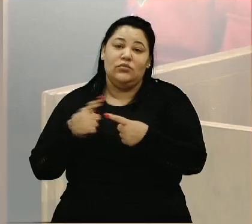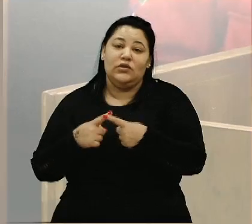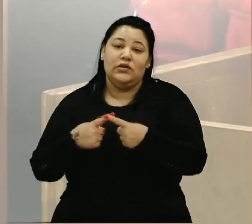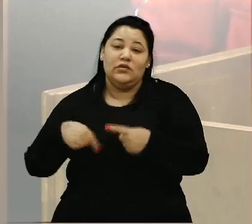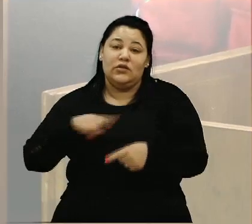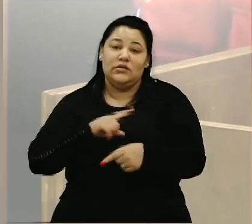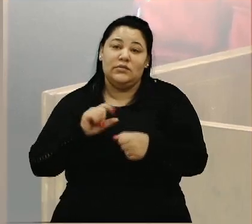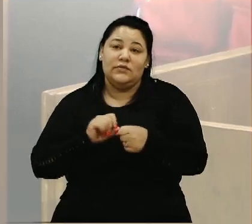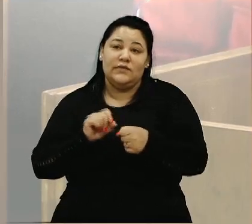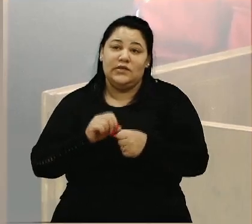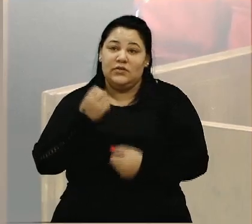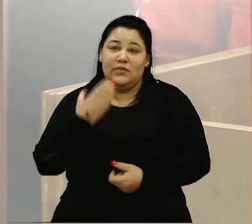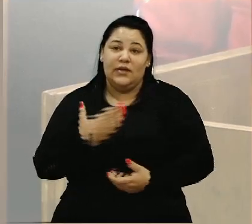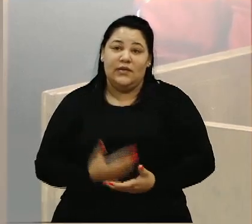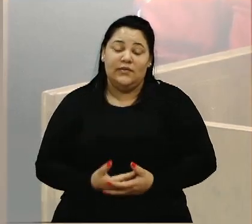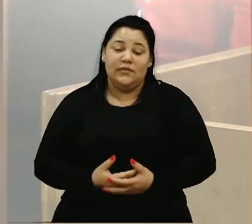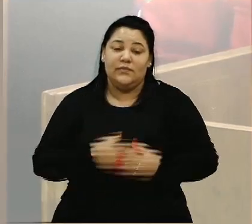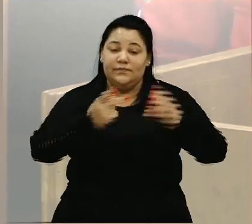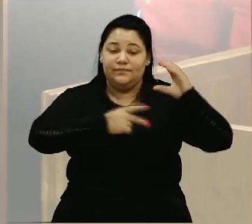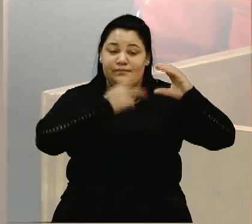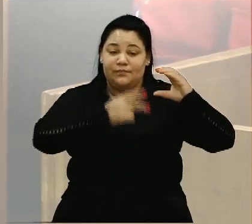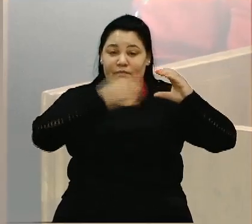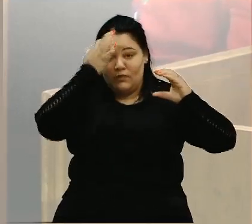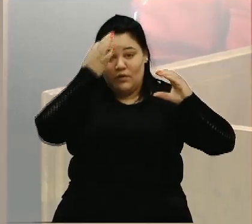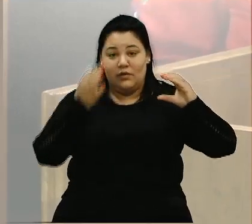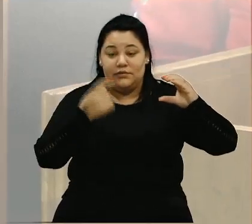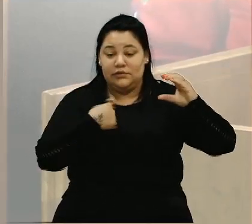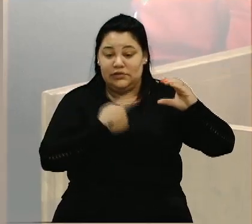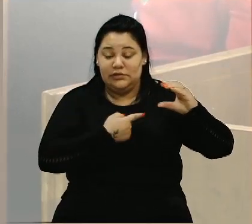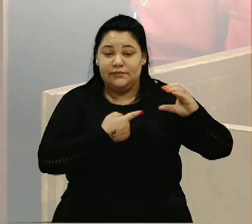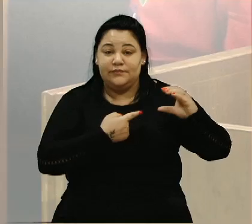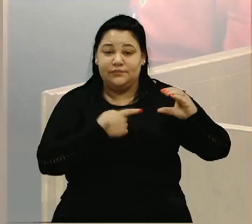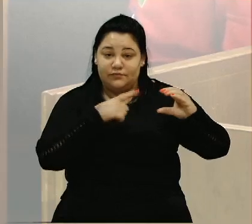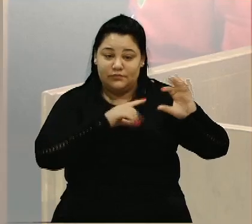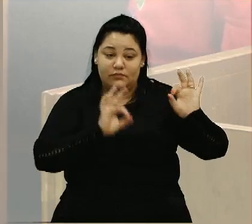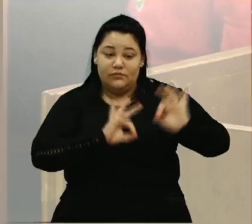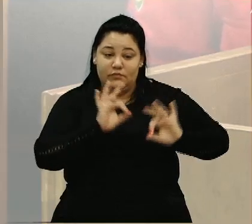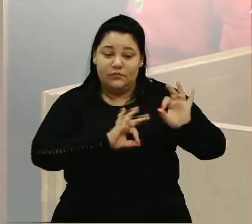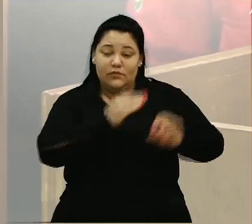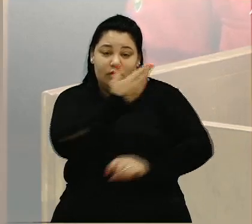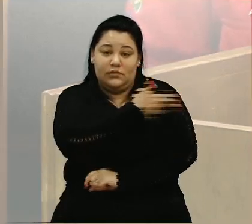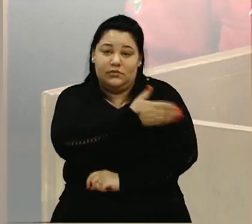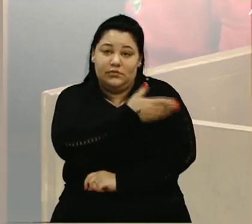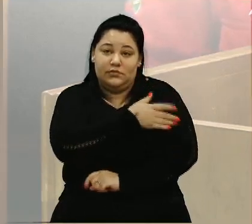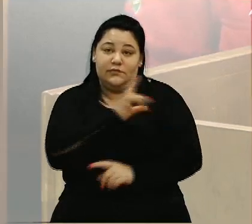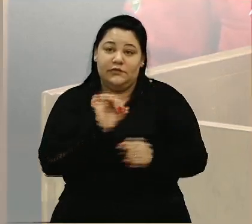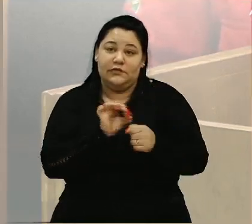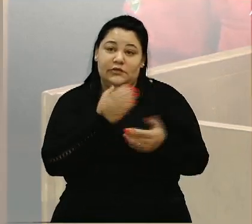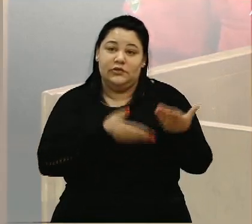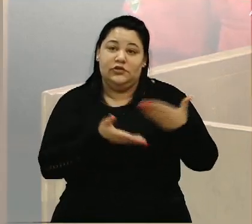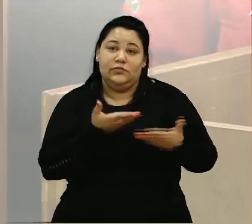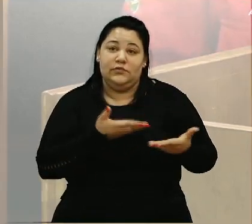casa entender quem somos, somos treinados, preparados para fazer todos os atendimentos que fizemos. E aqui